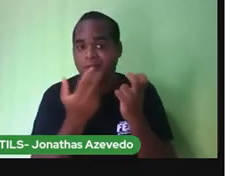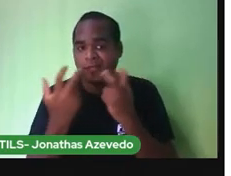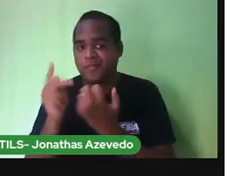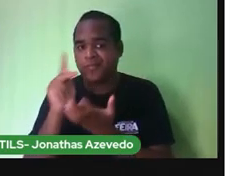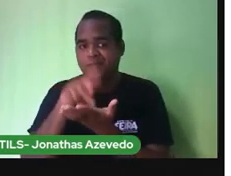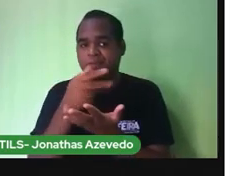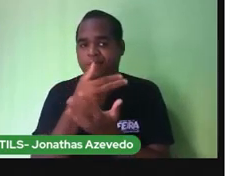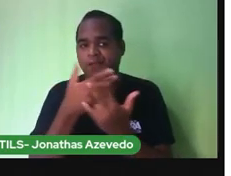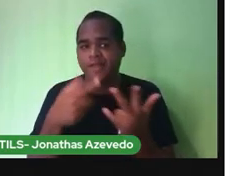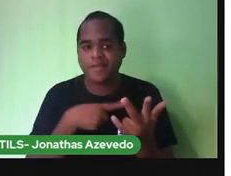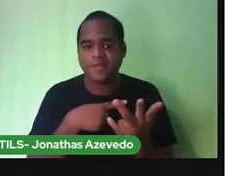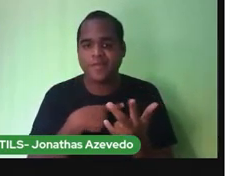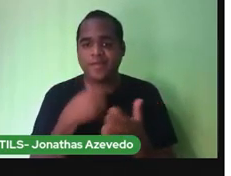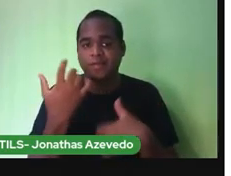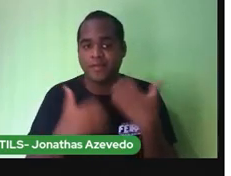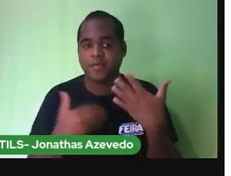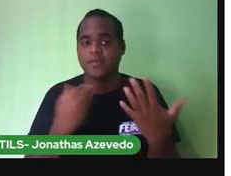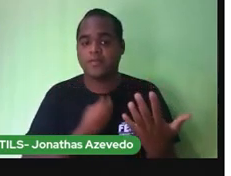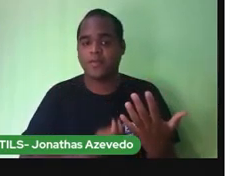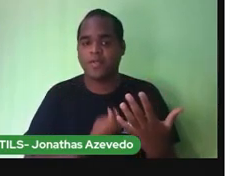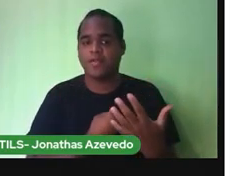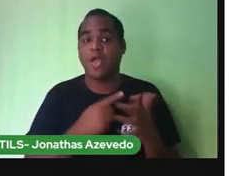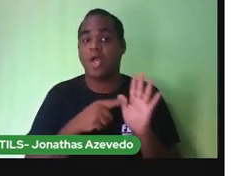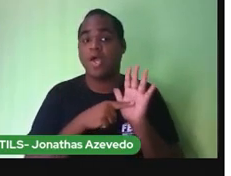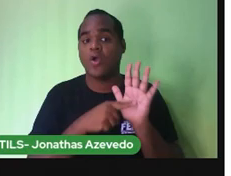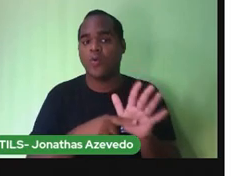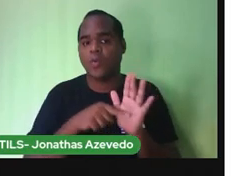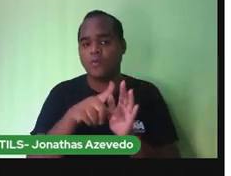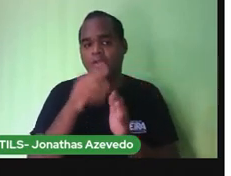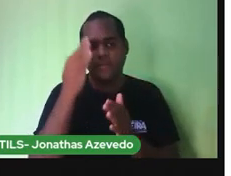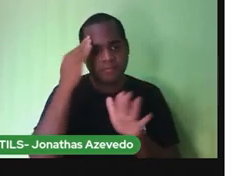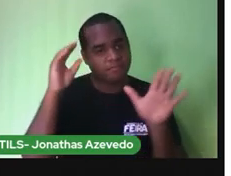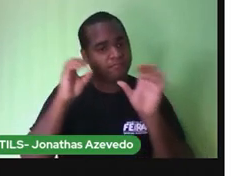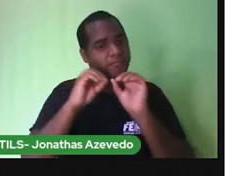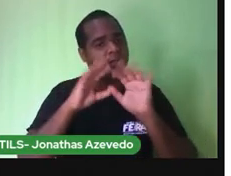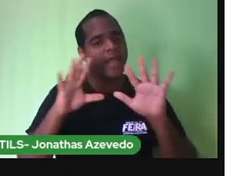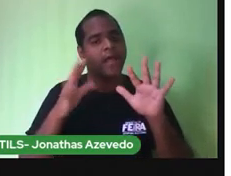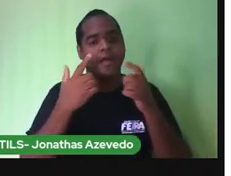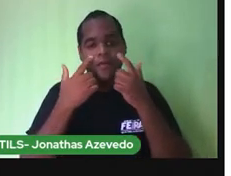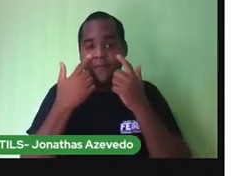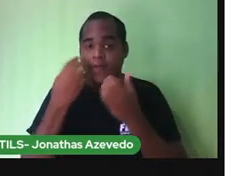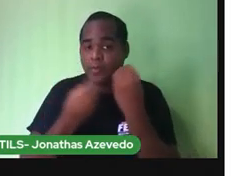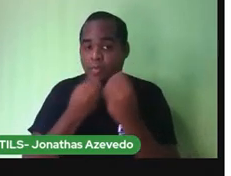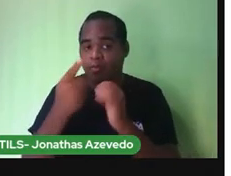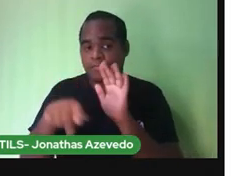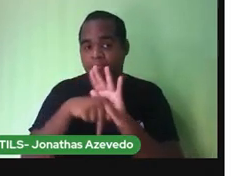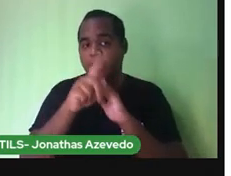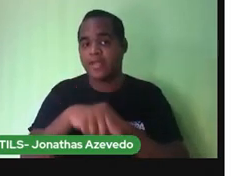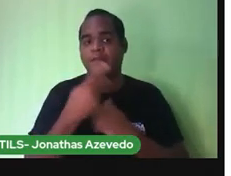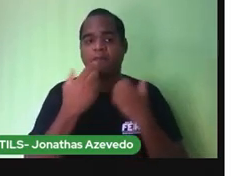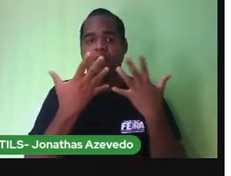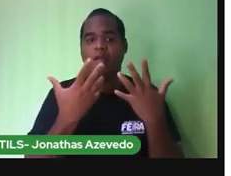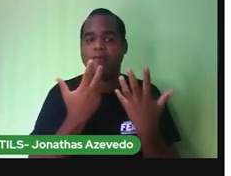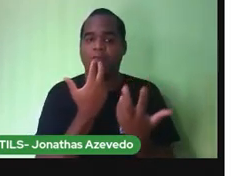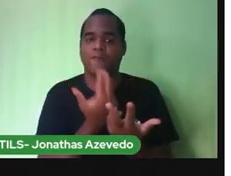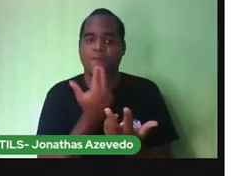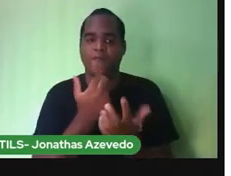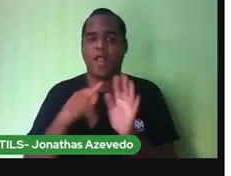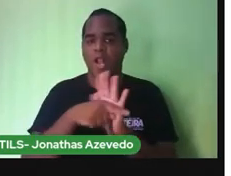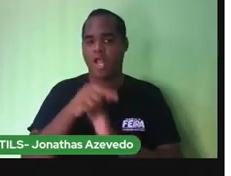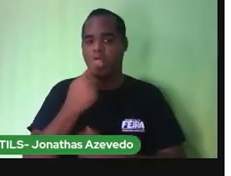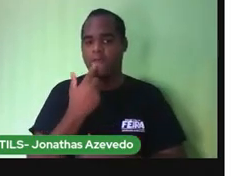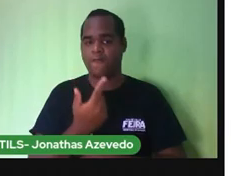quantas sílabas tem isso vai ajudar bastante a você a se apropriar da sua forma da sua